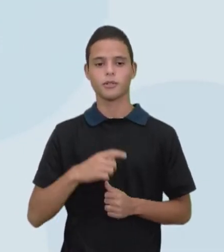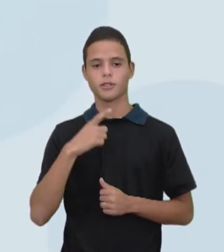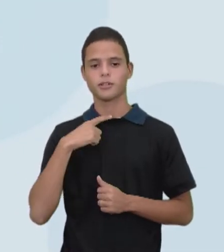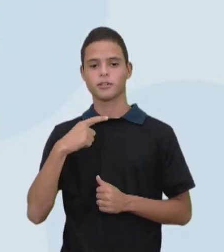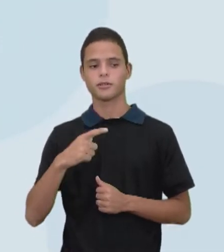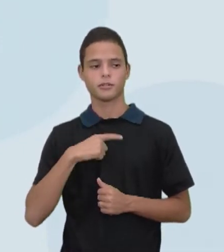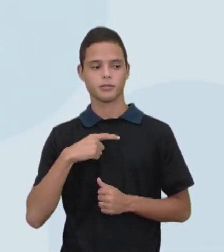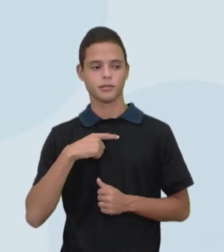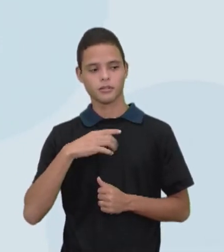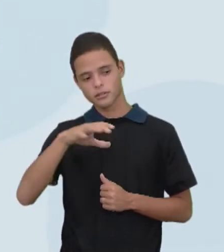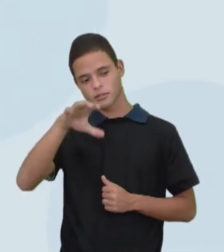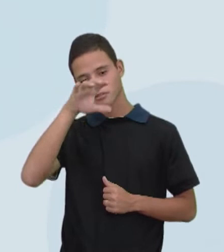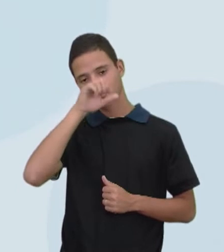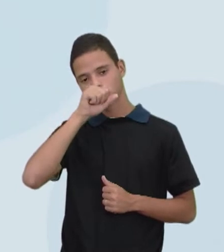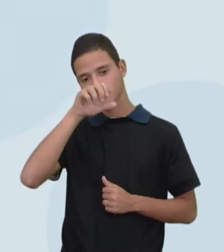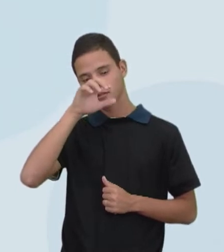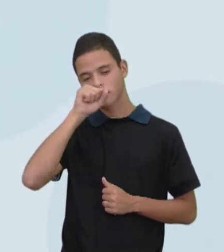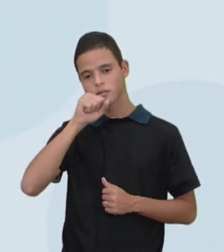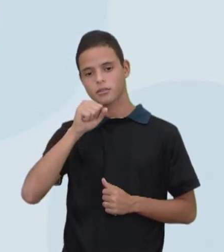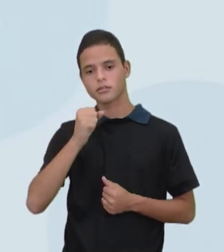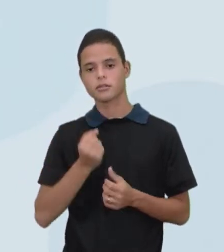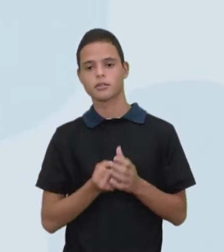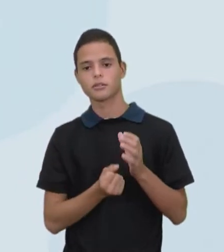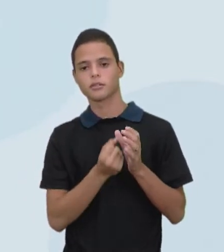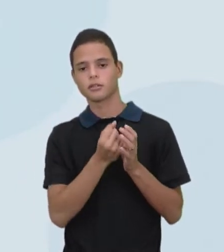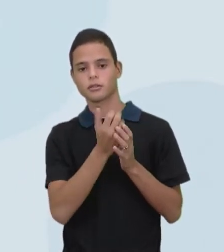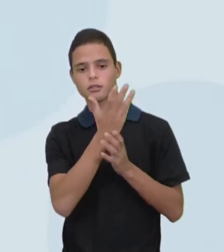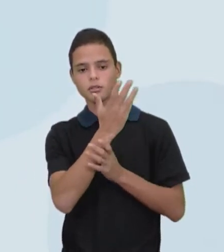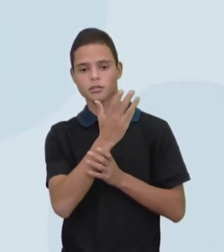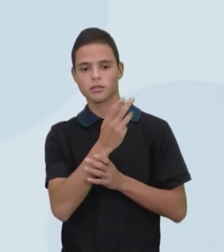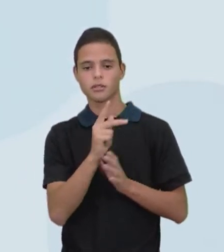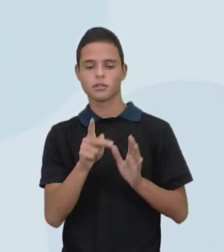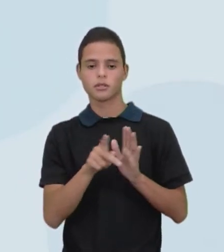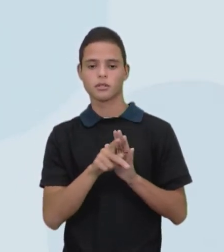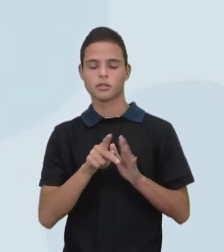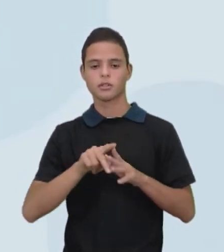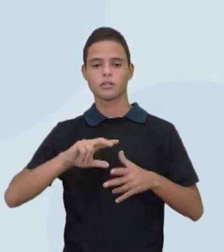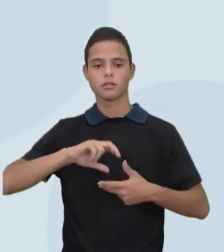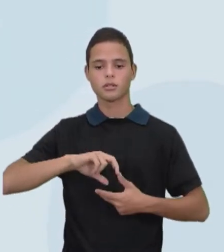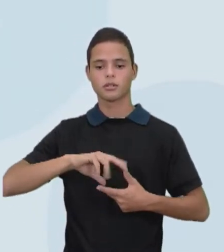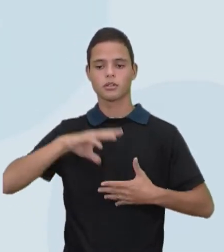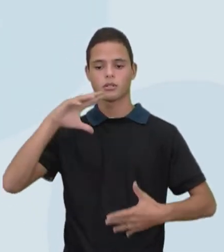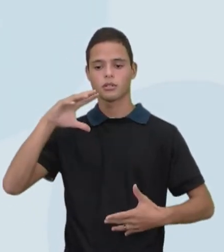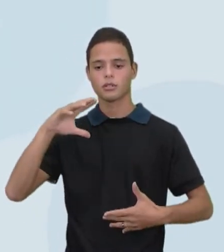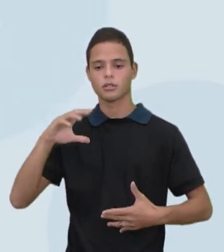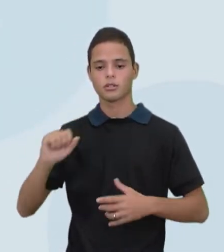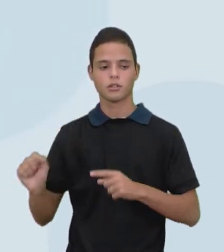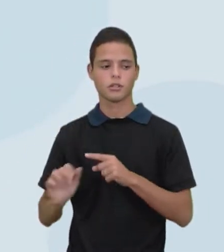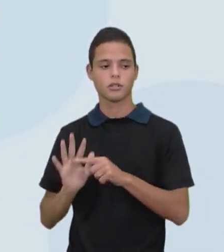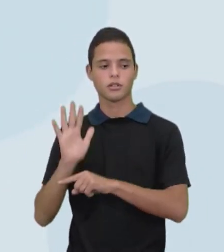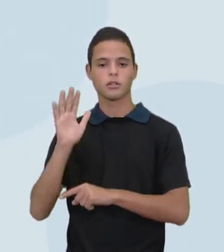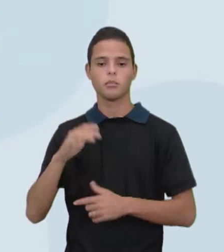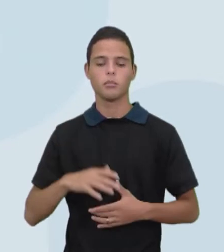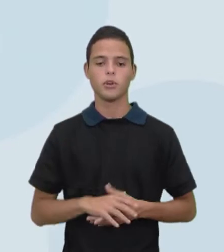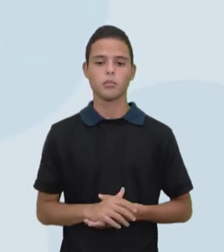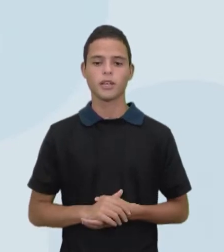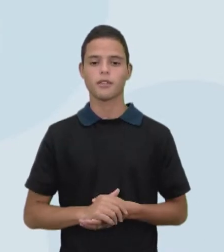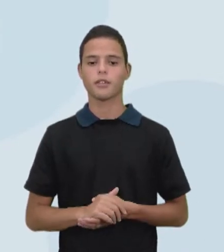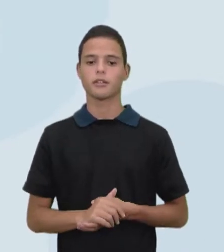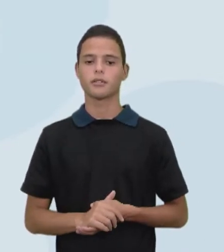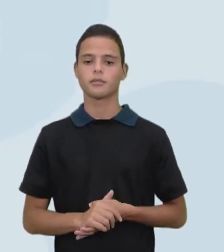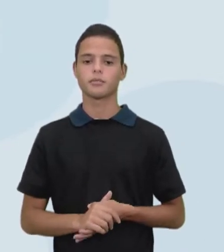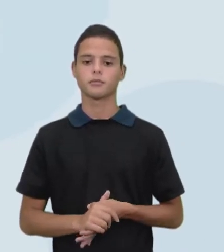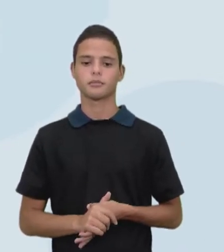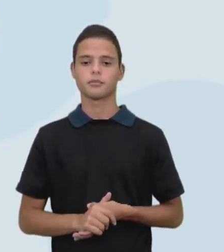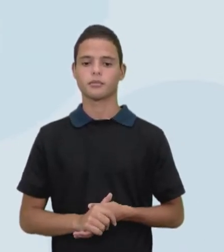de oxigênio. E produz, né, um vapor a alta pressão. Neste caso aí a gente pode pensar nas caldeiras, nas usinas,